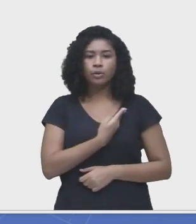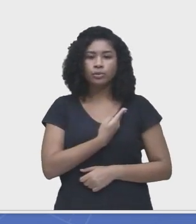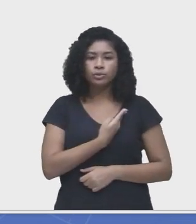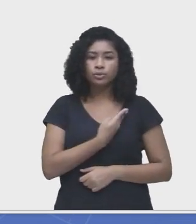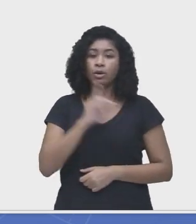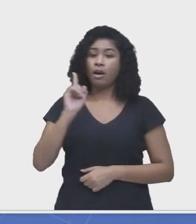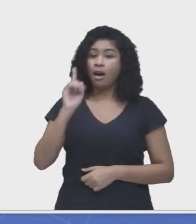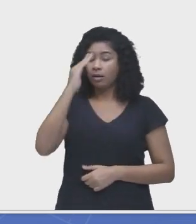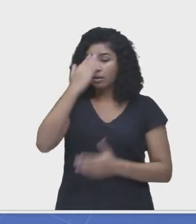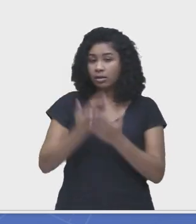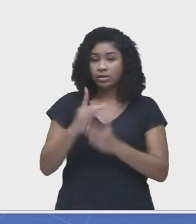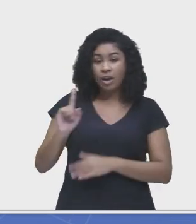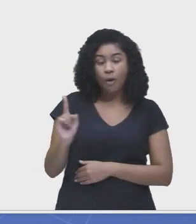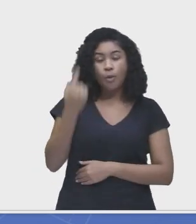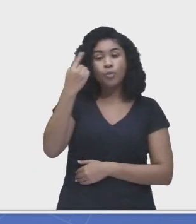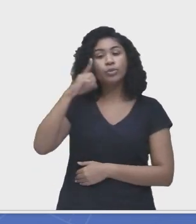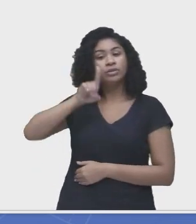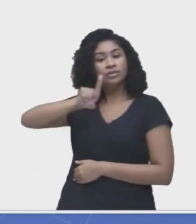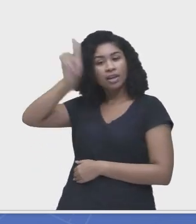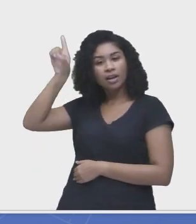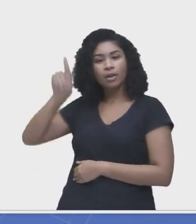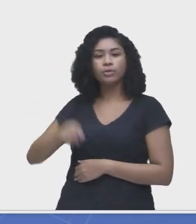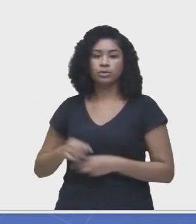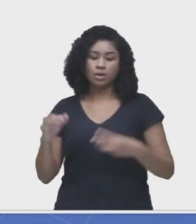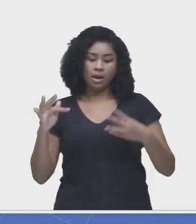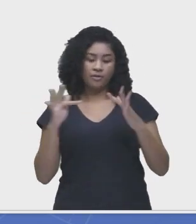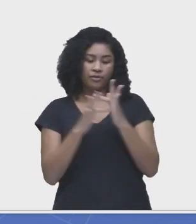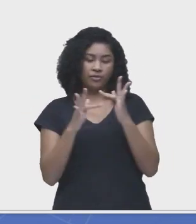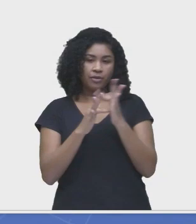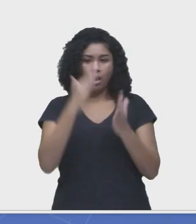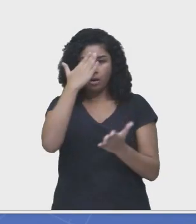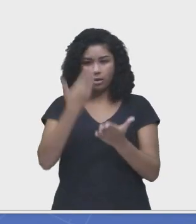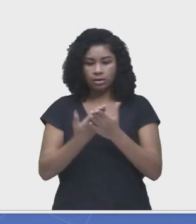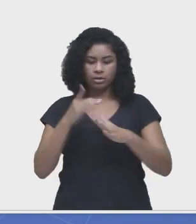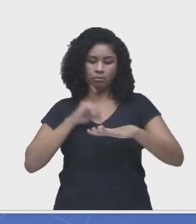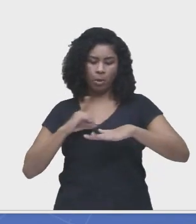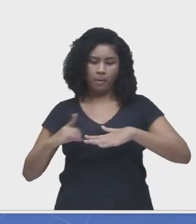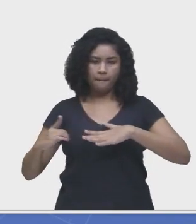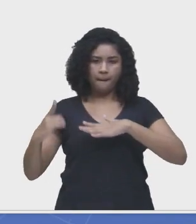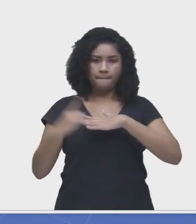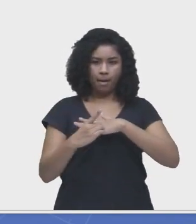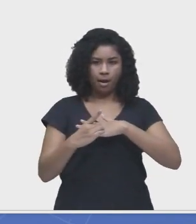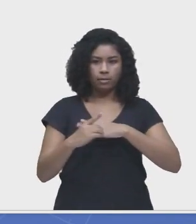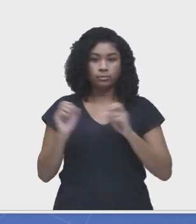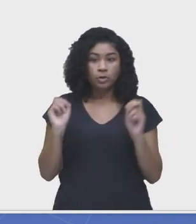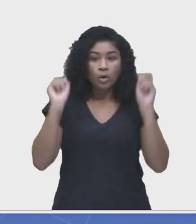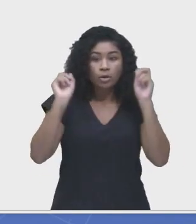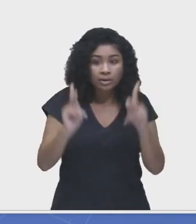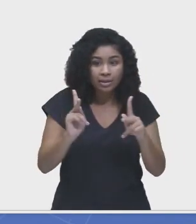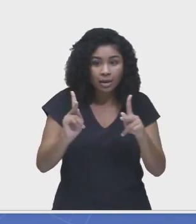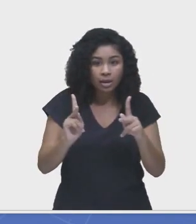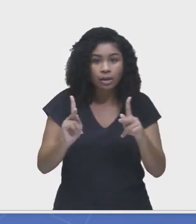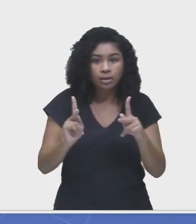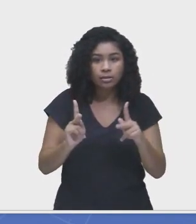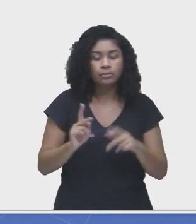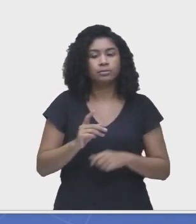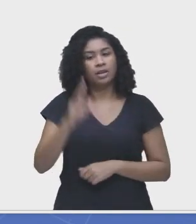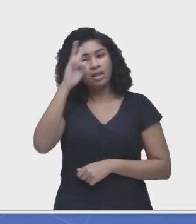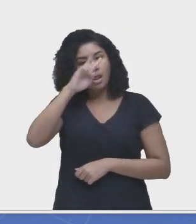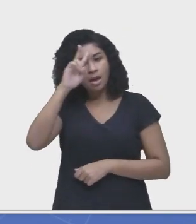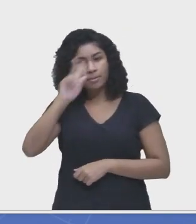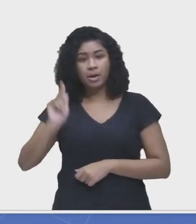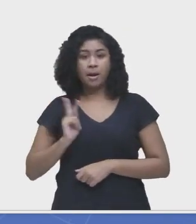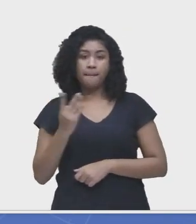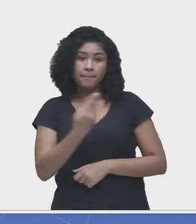hebreus monoteístas, fenícios e persas politeístas, tá bom? Mono, poli. Hebreus, na questão